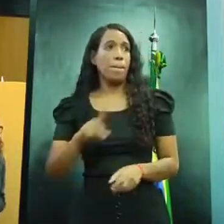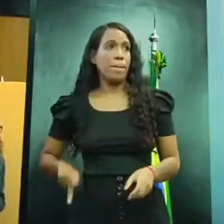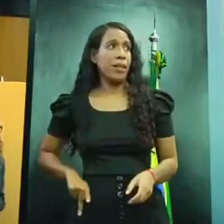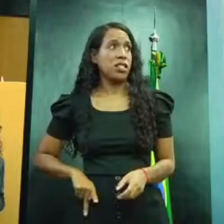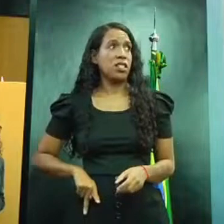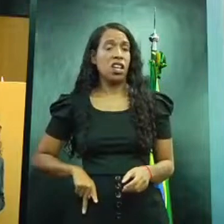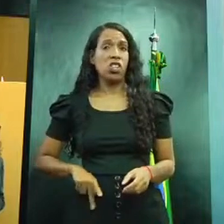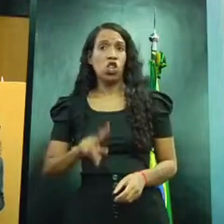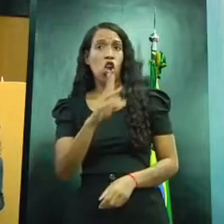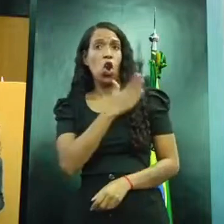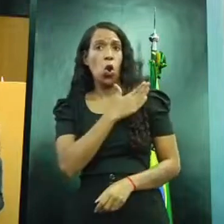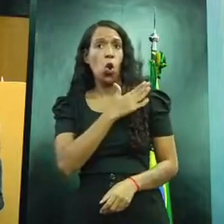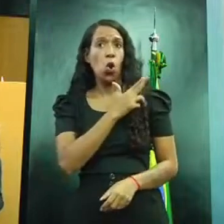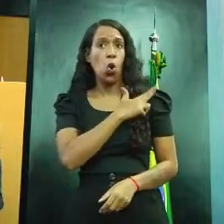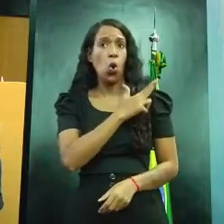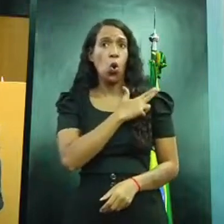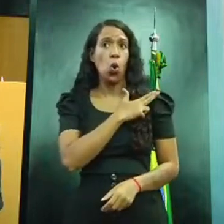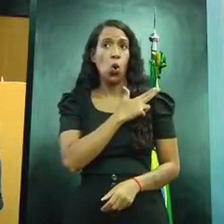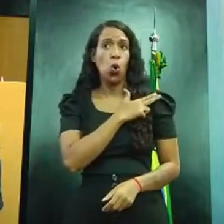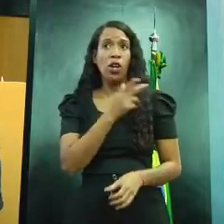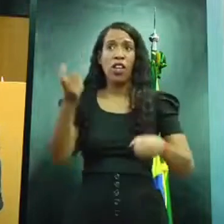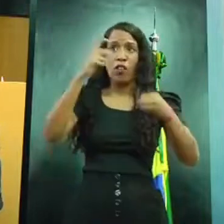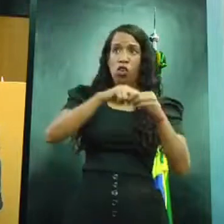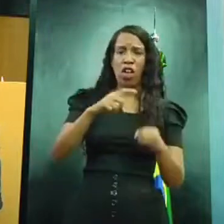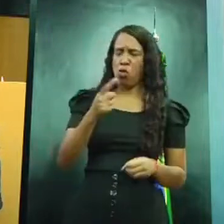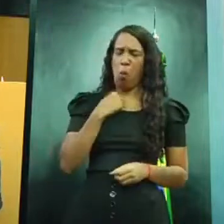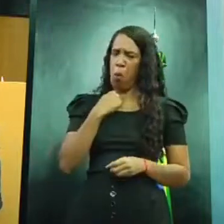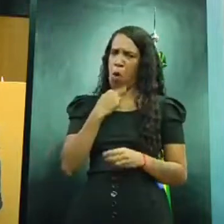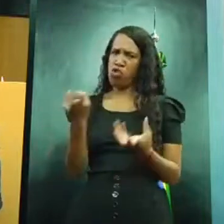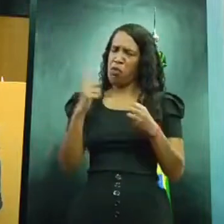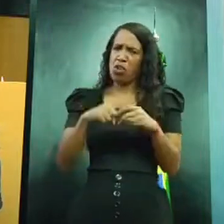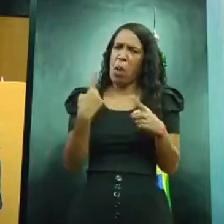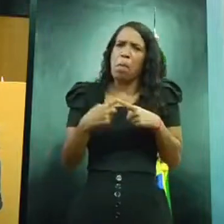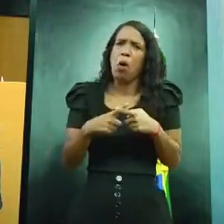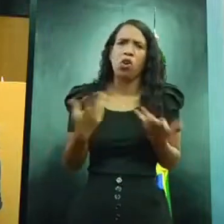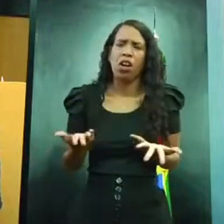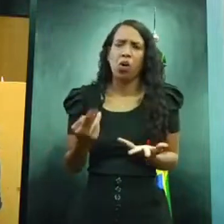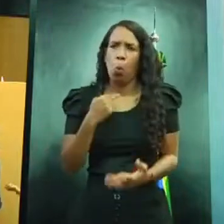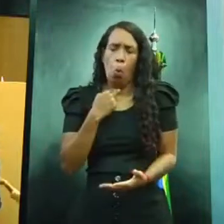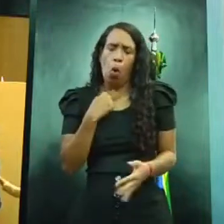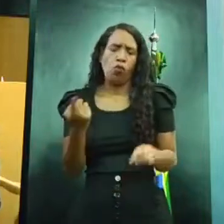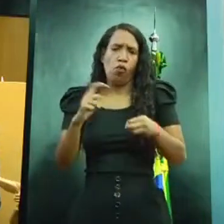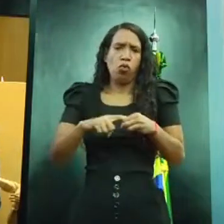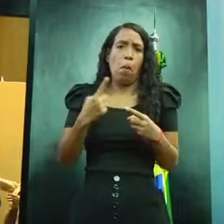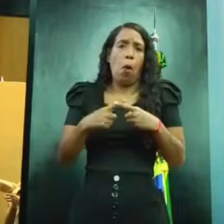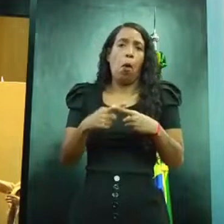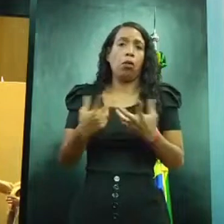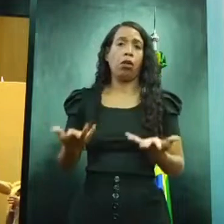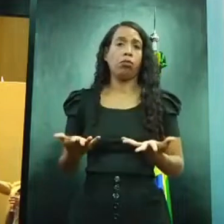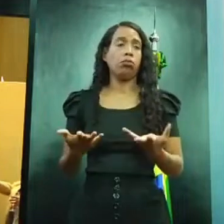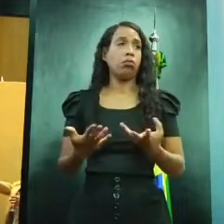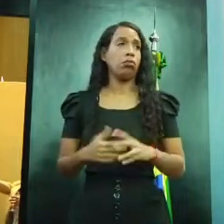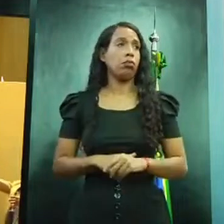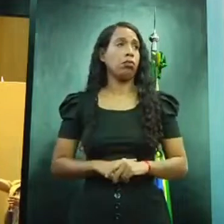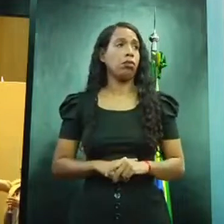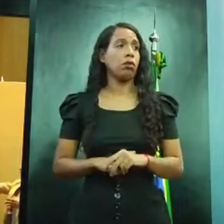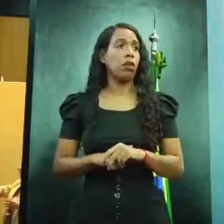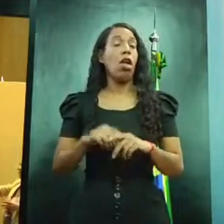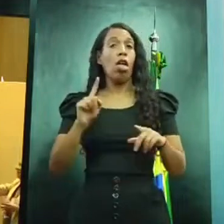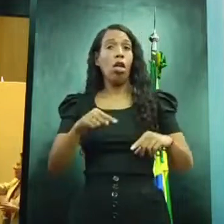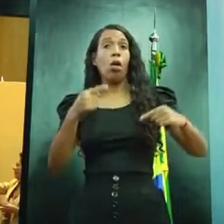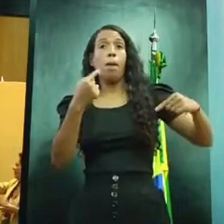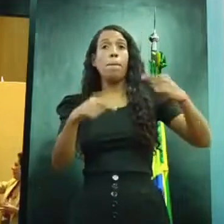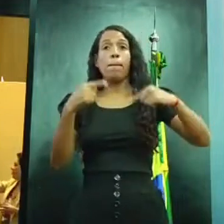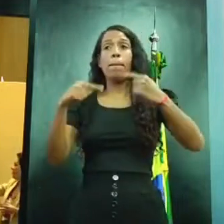está retomando? É isso que não pode voltar? Por que não pode voltar? Esse é um